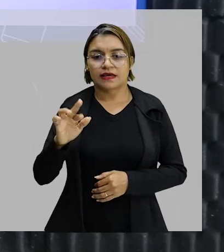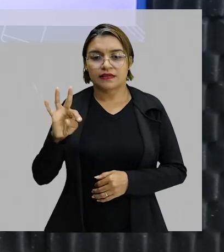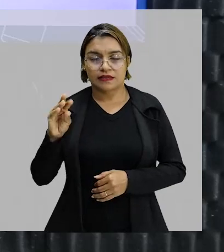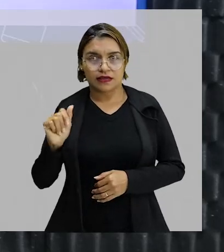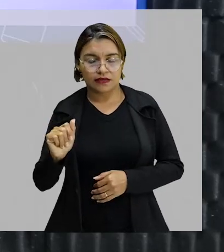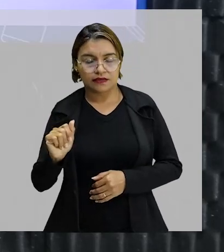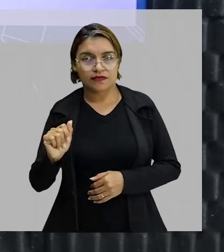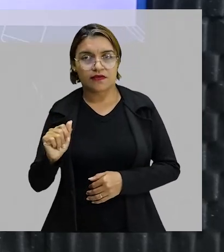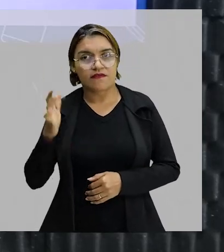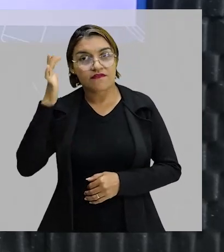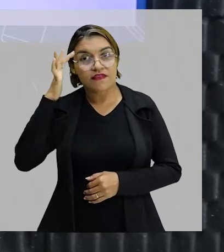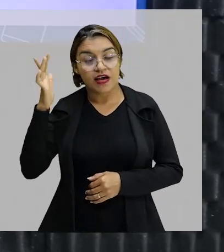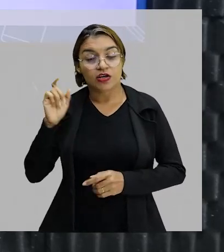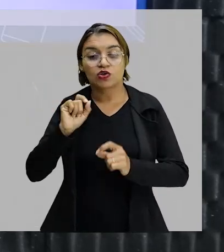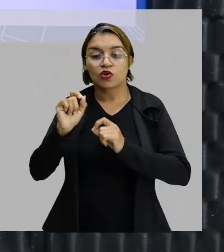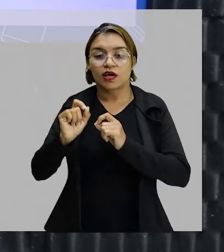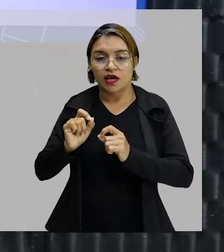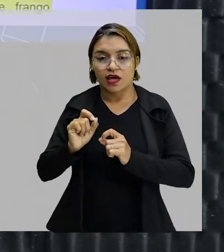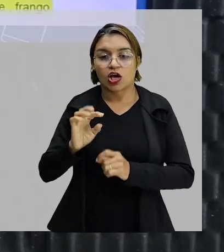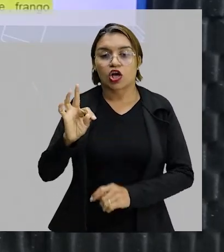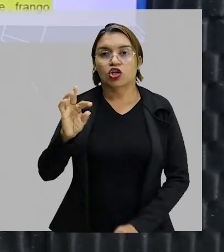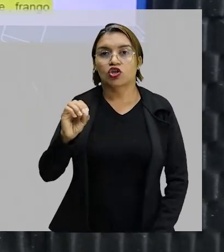de assimilar com torta.